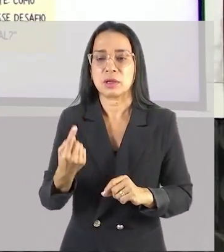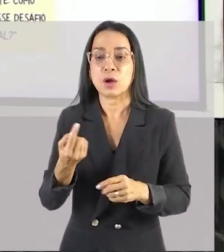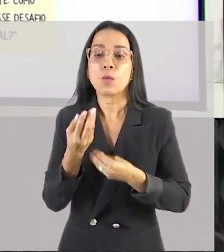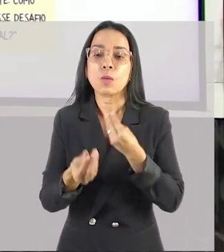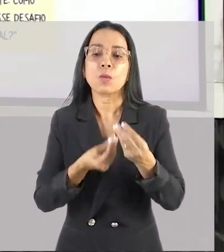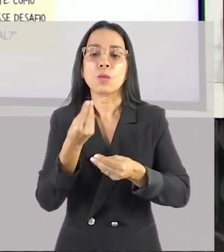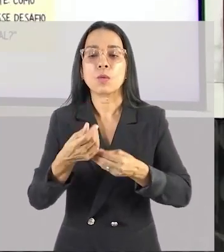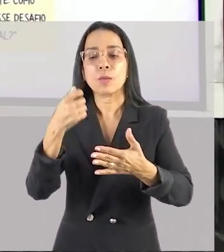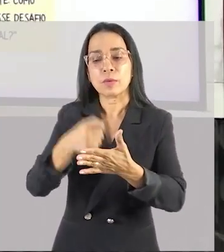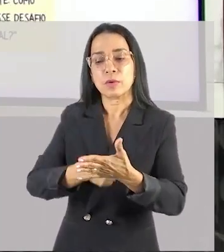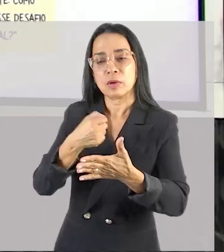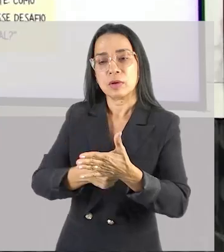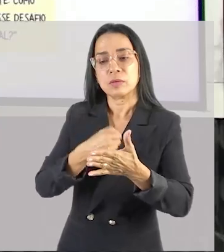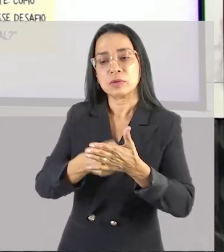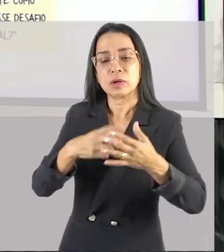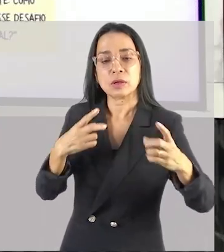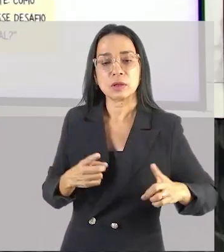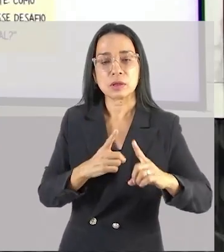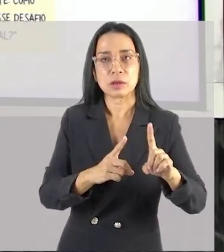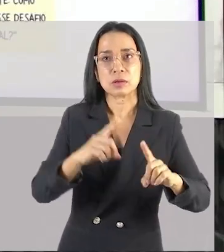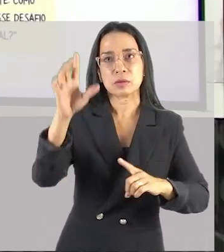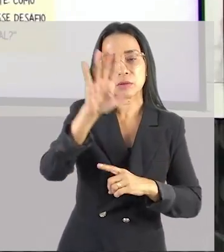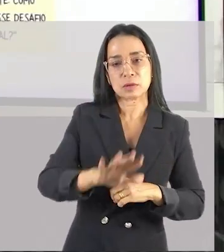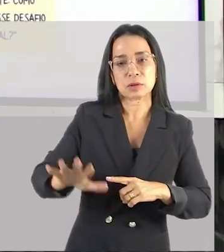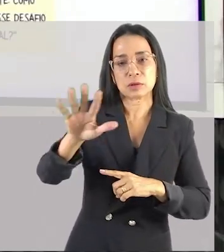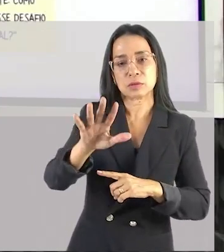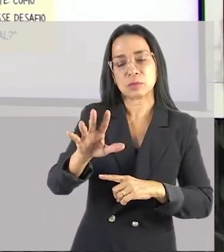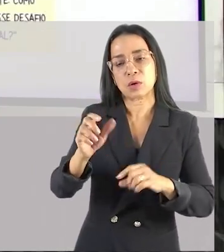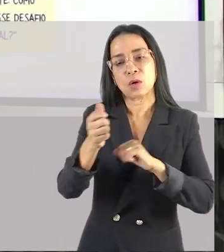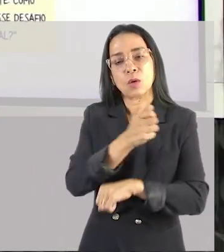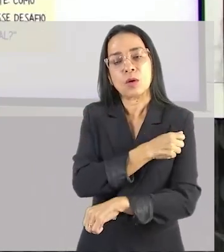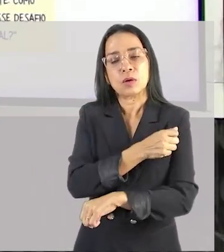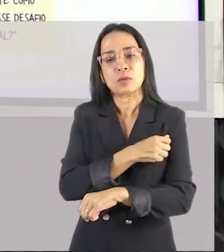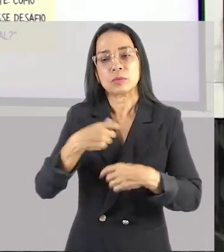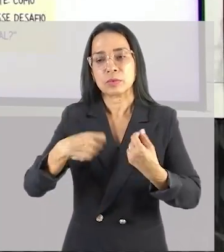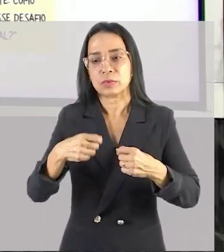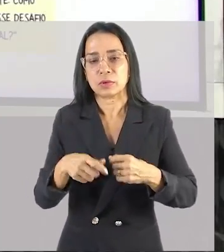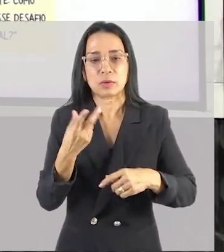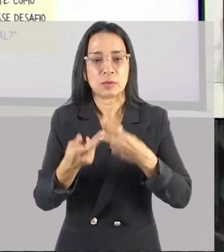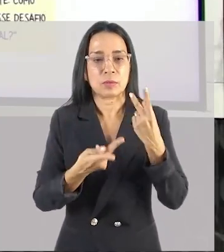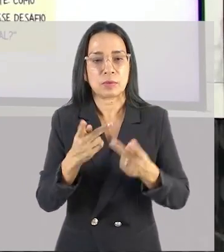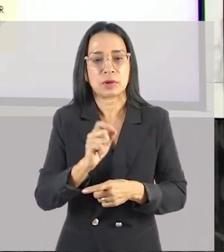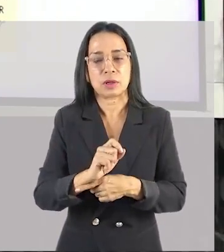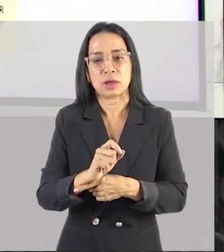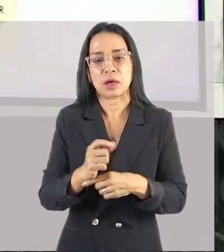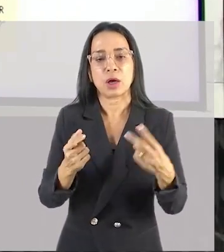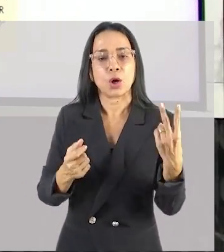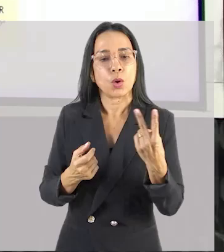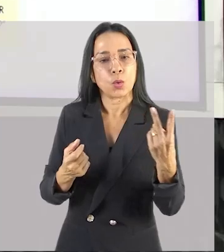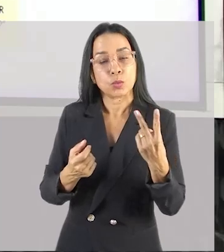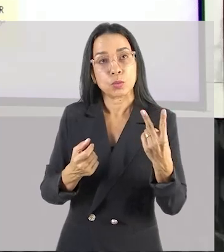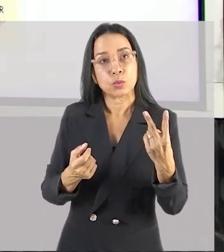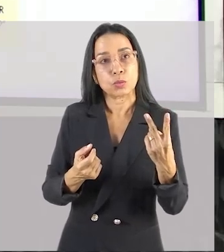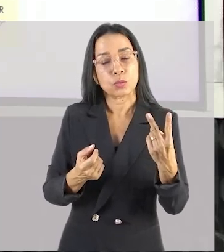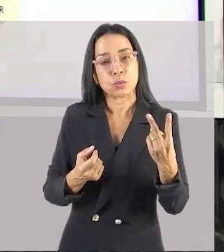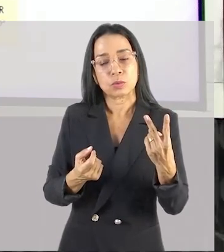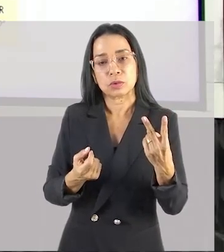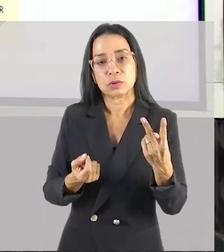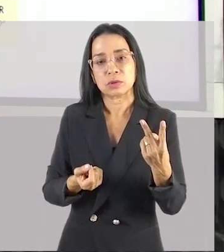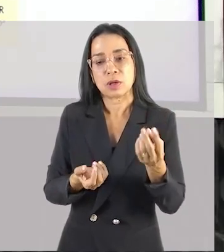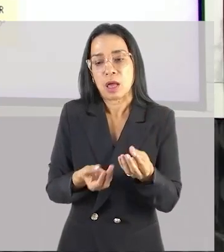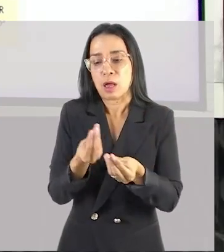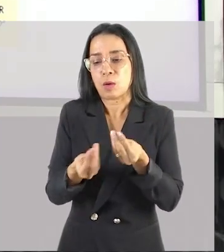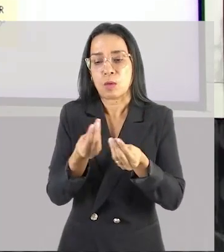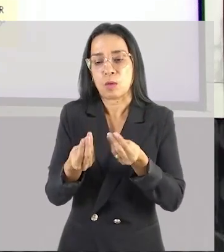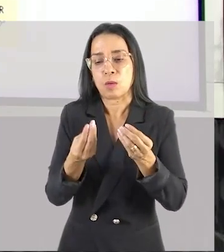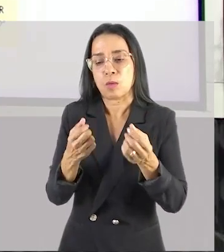esse desafio nacional. Então, o aluno precisava dizer na sua tese 2 formas de enfrentar esse desafio.